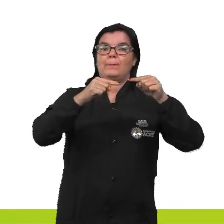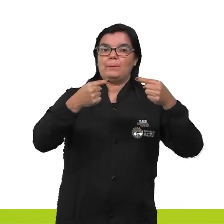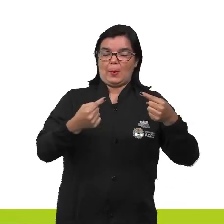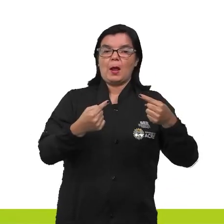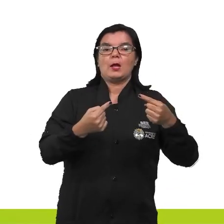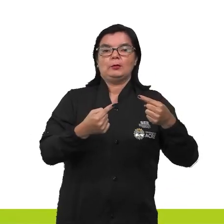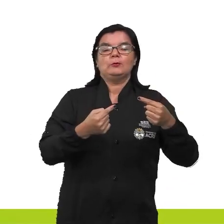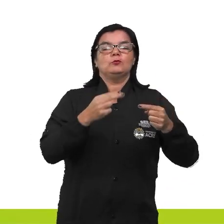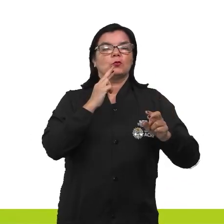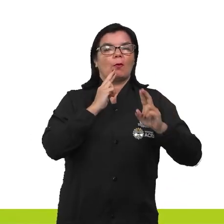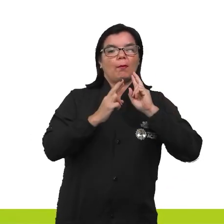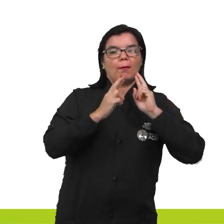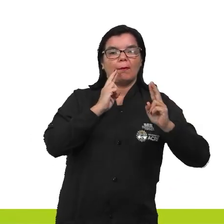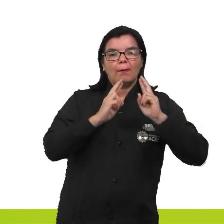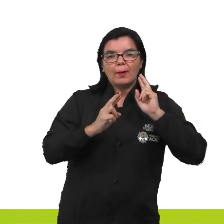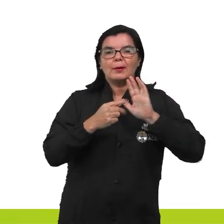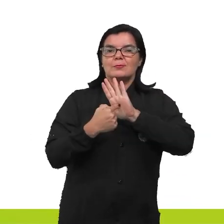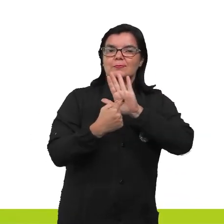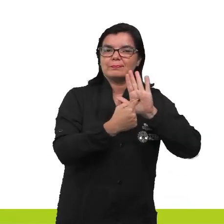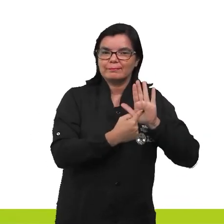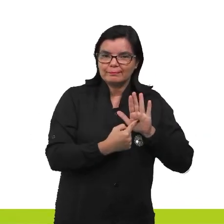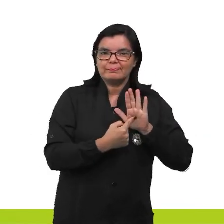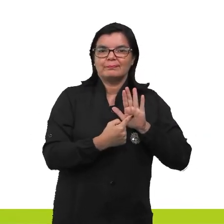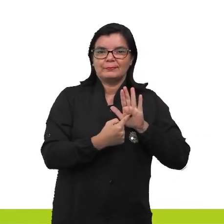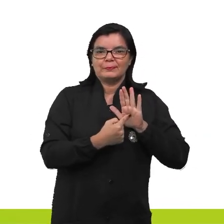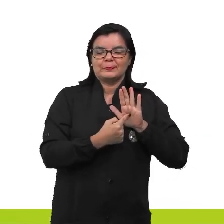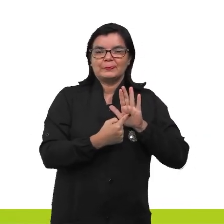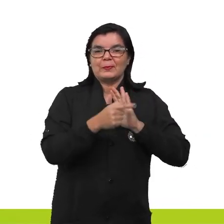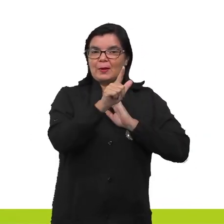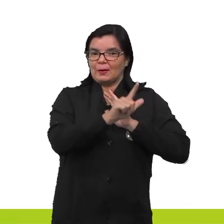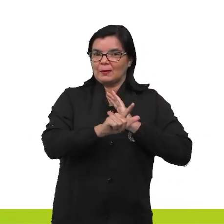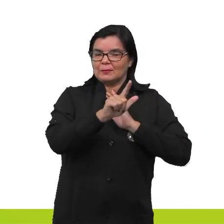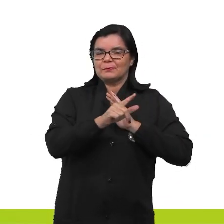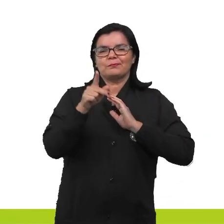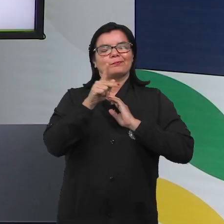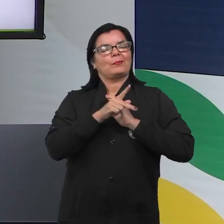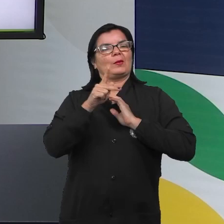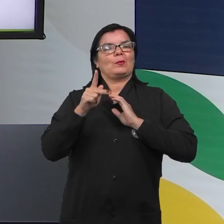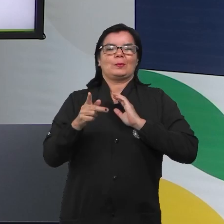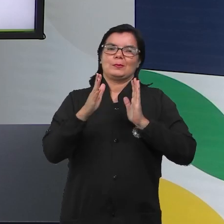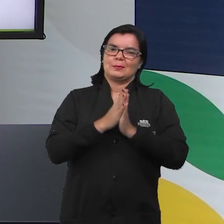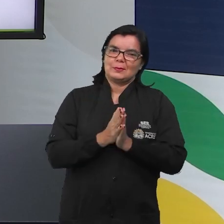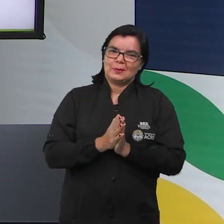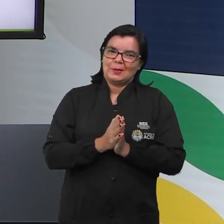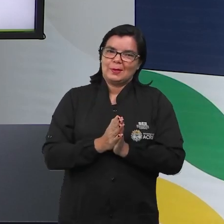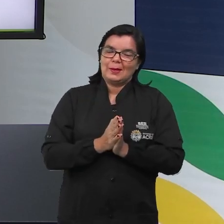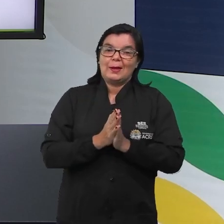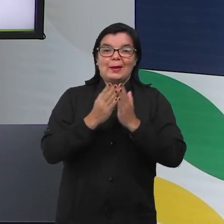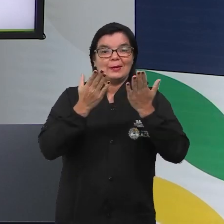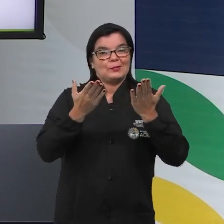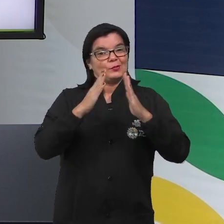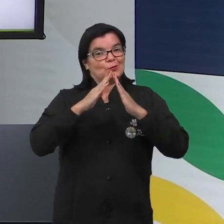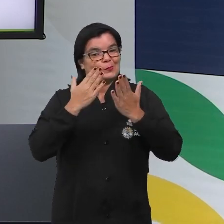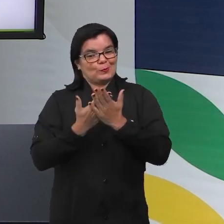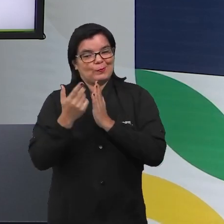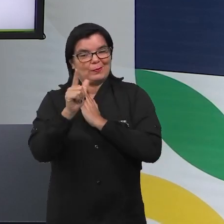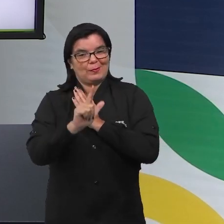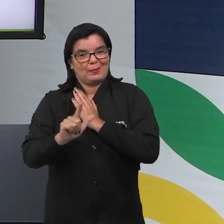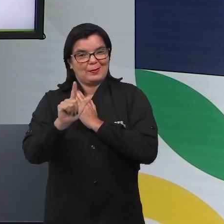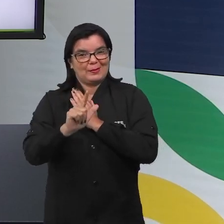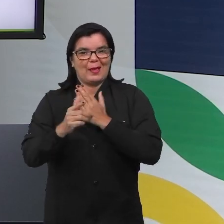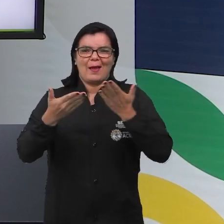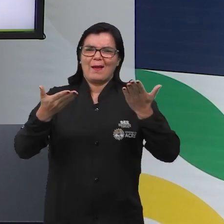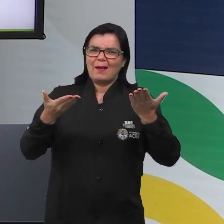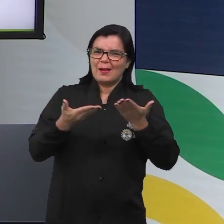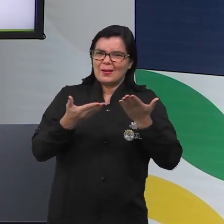de manifestações literárias. Professora, A senhora acabou de falar de escola literária. E